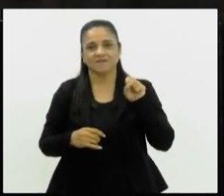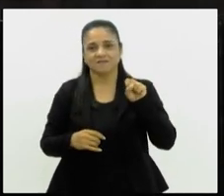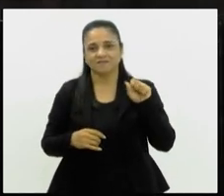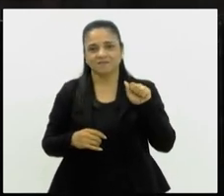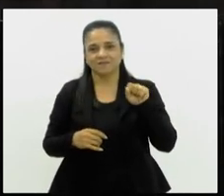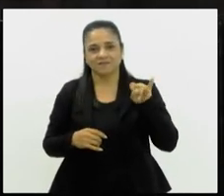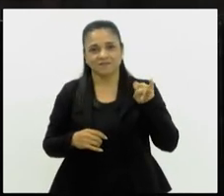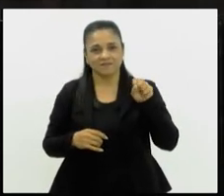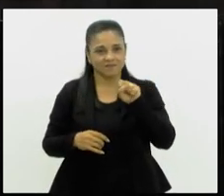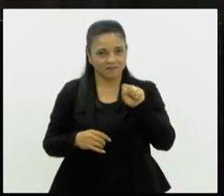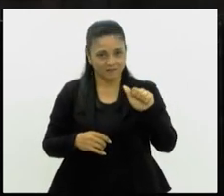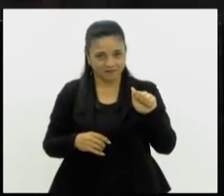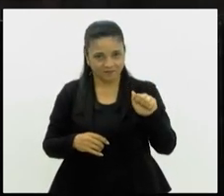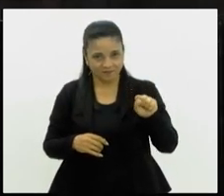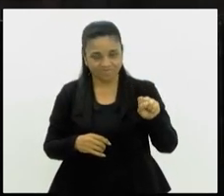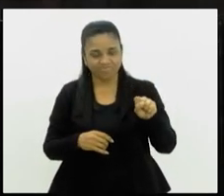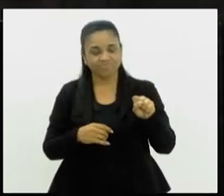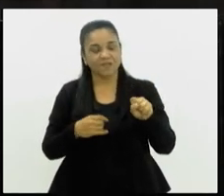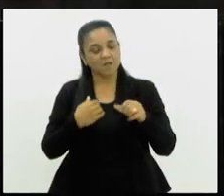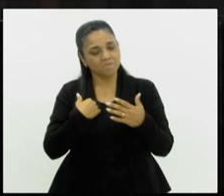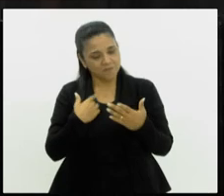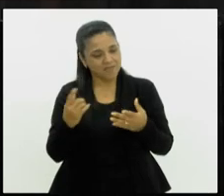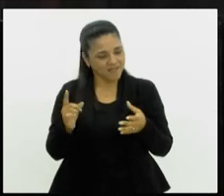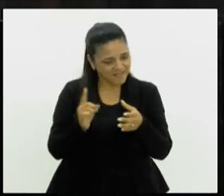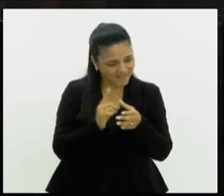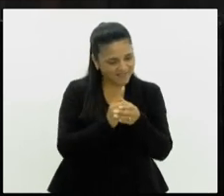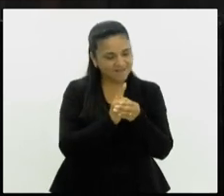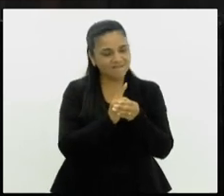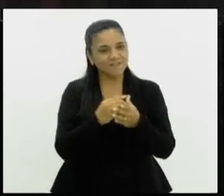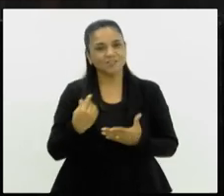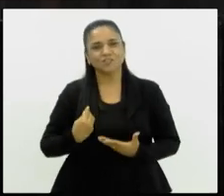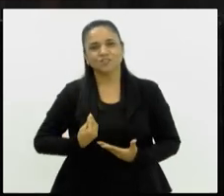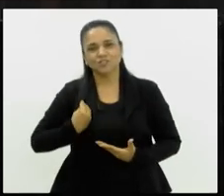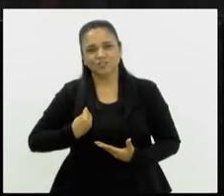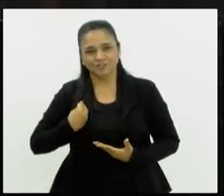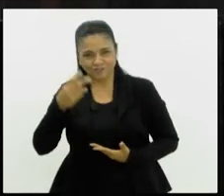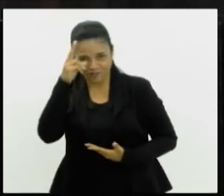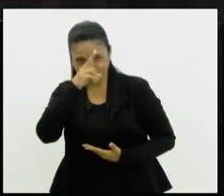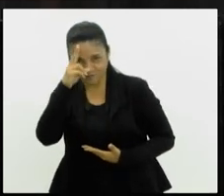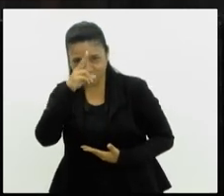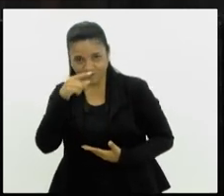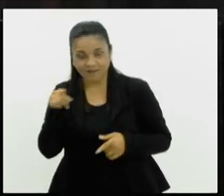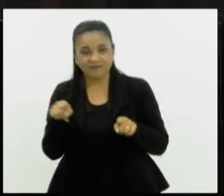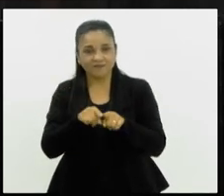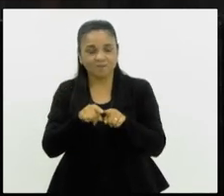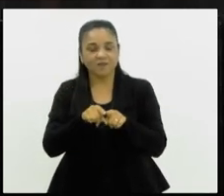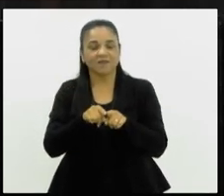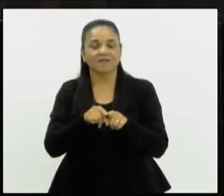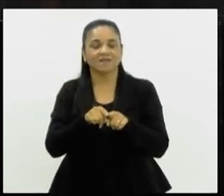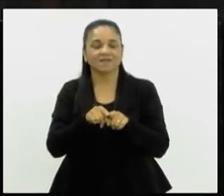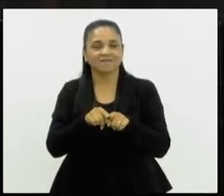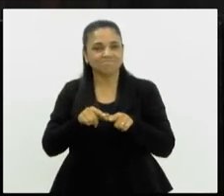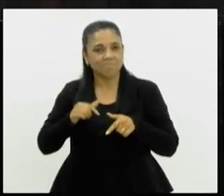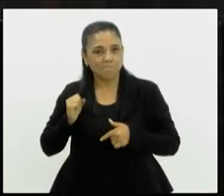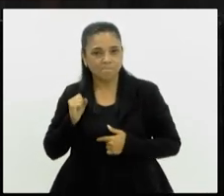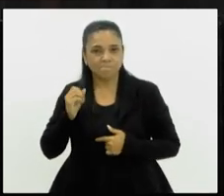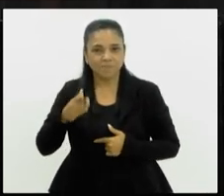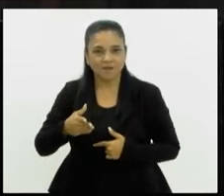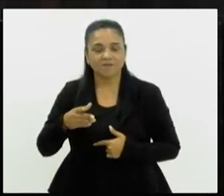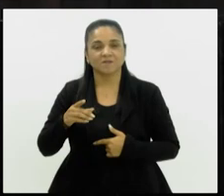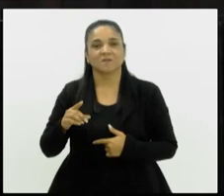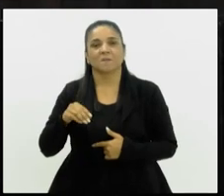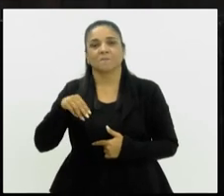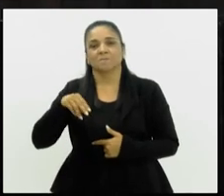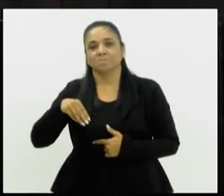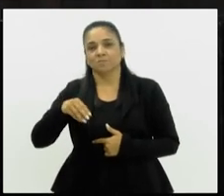me permitir fazer parte desta história, me permitir poder ser também Missão Somos Um aqui na Alerj.